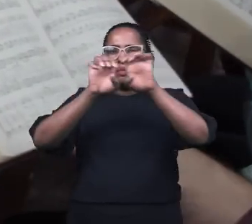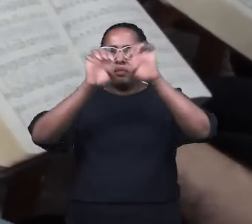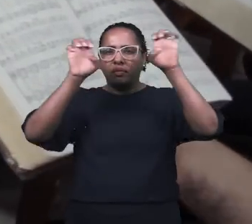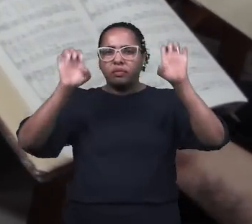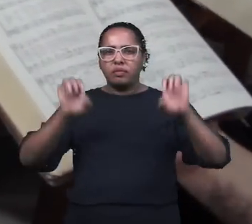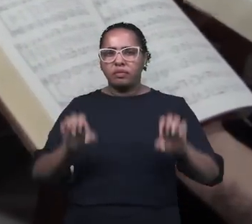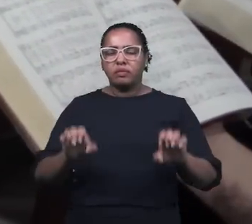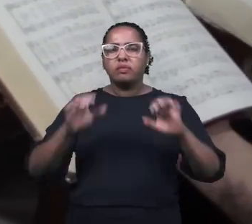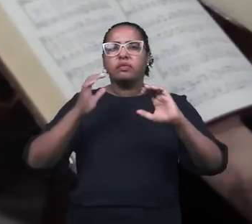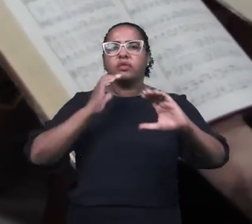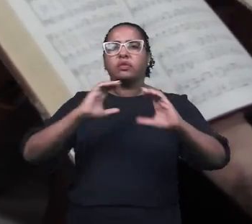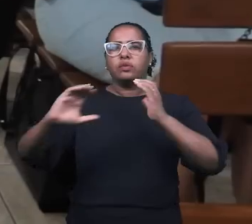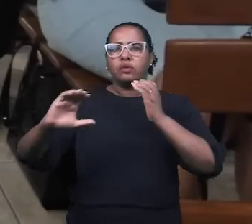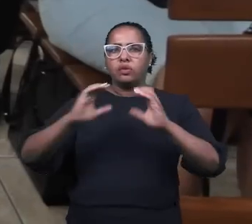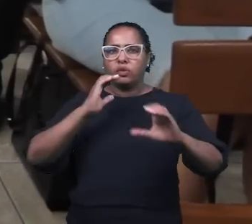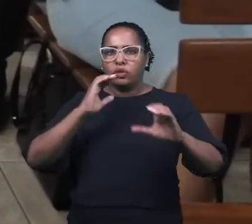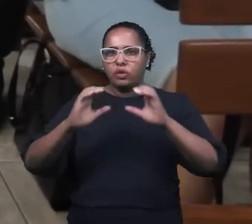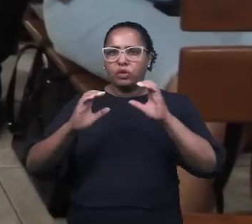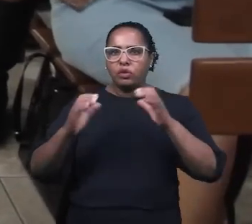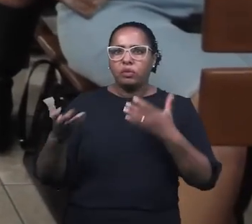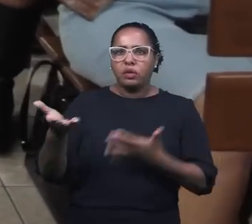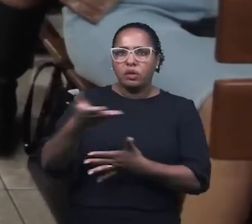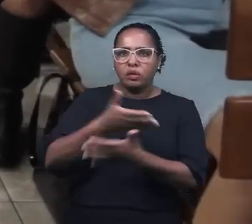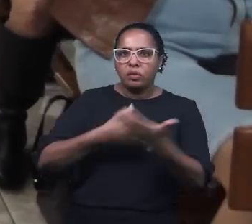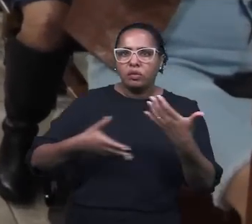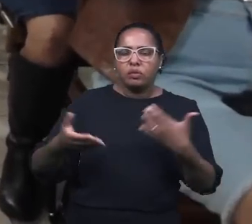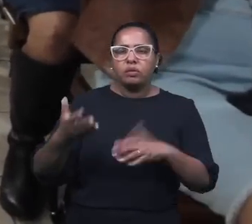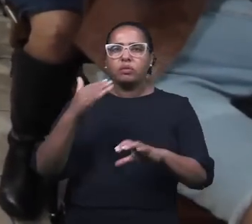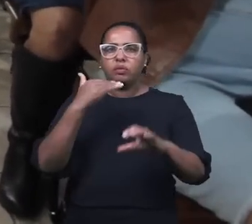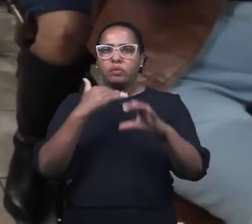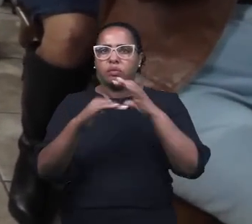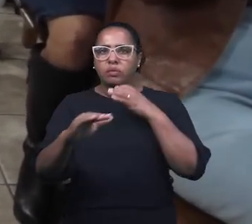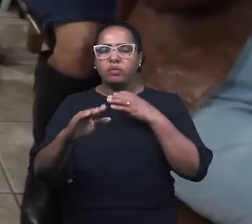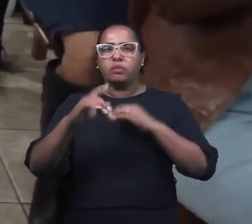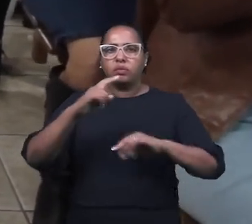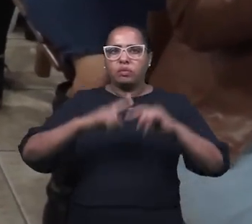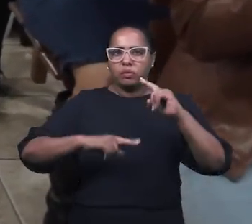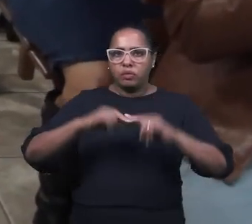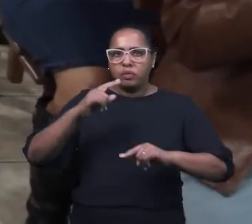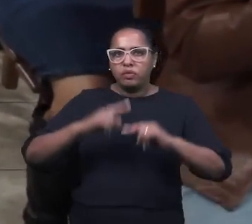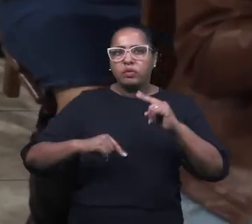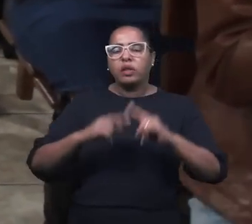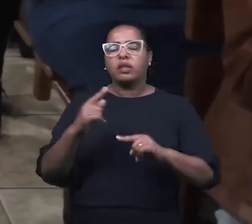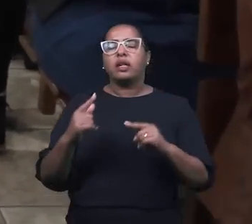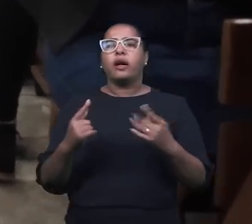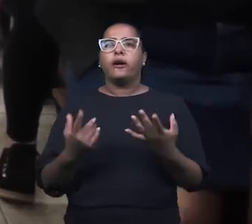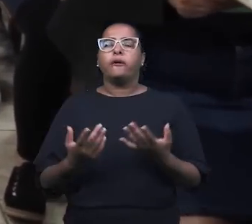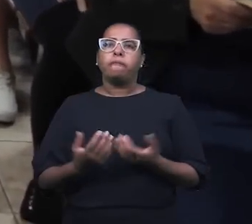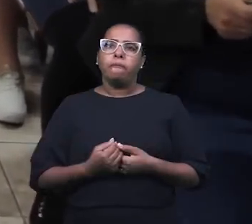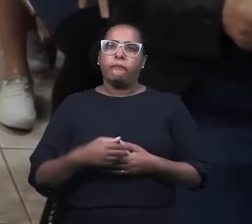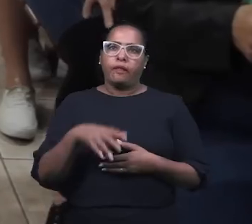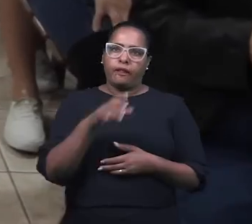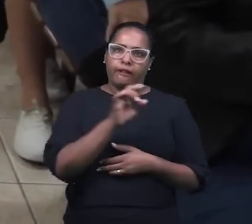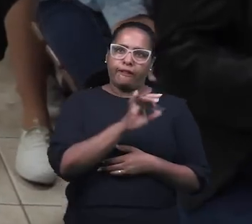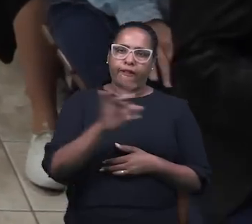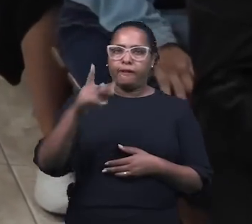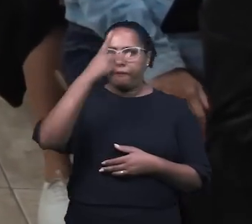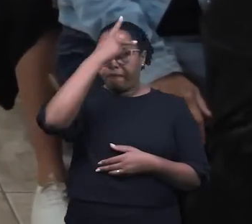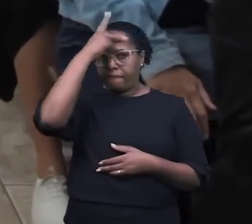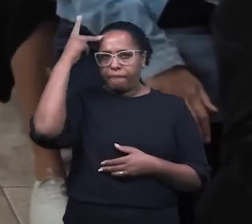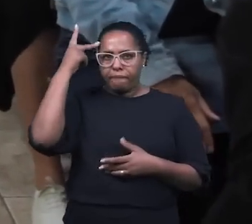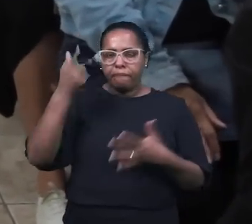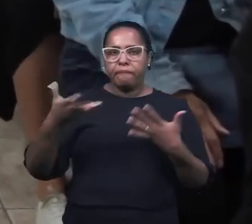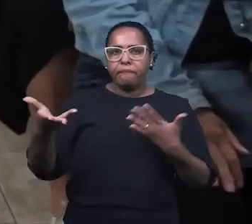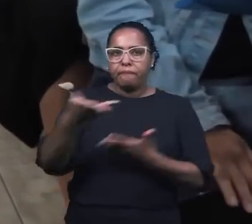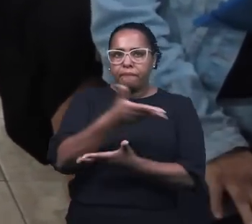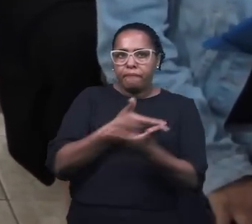estrutura de comunicação com eles para envio do material, para que cada pessoa que